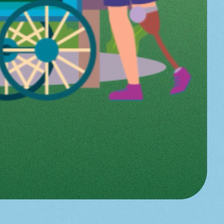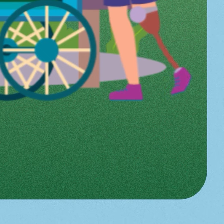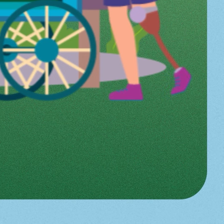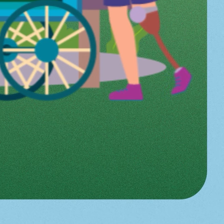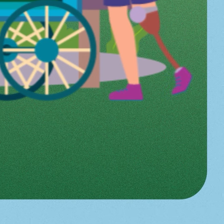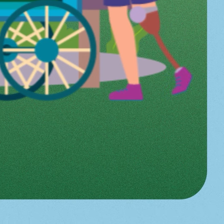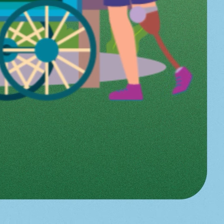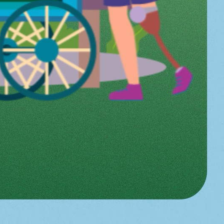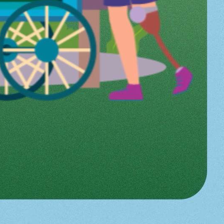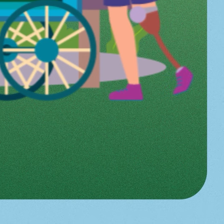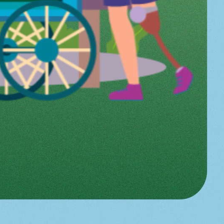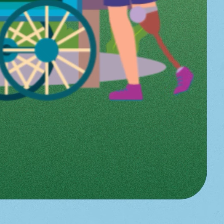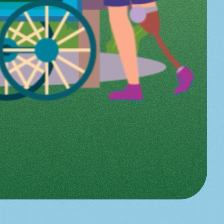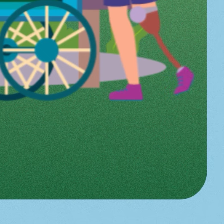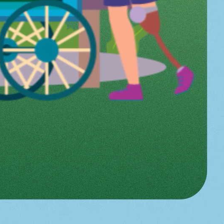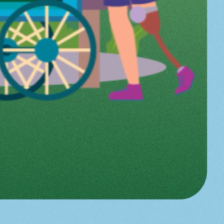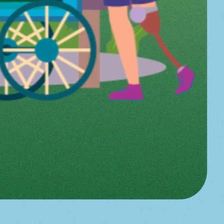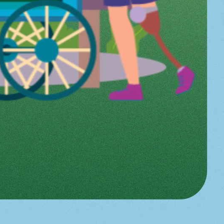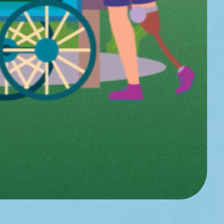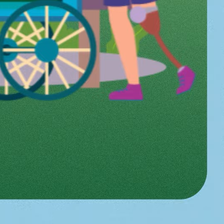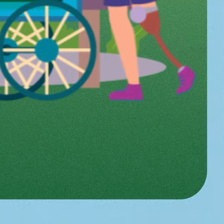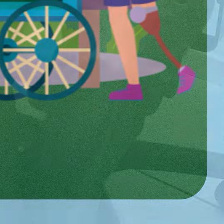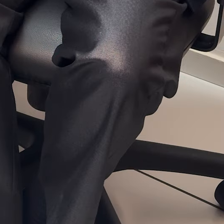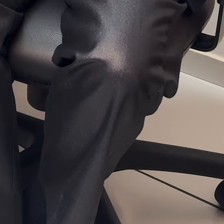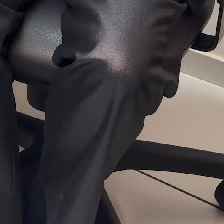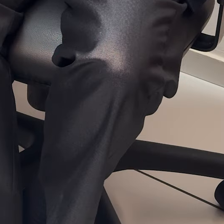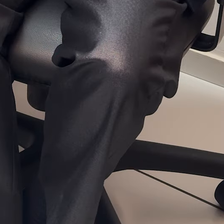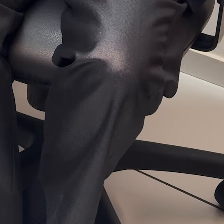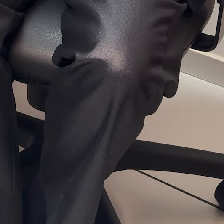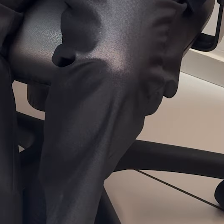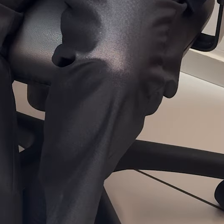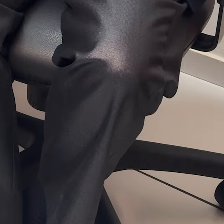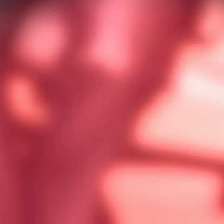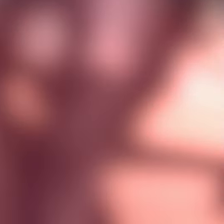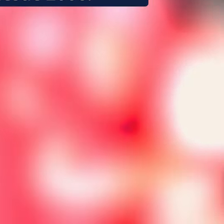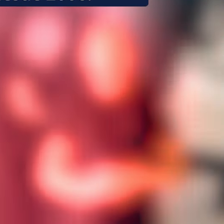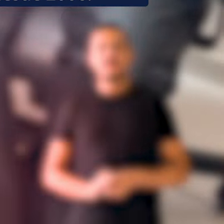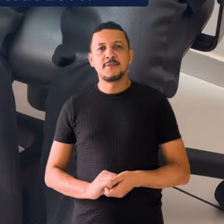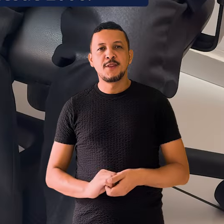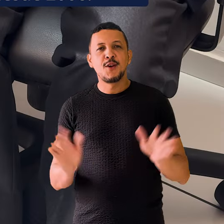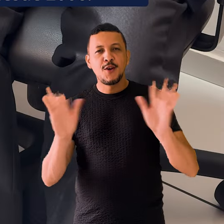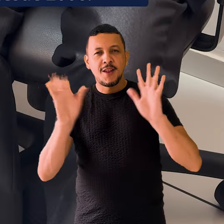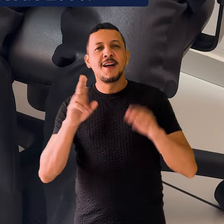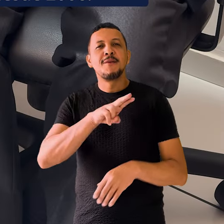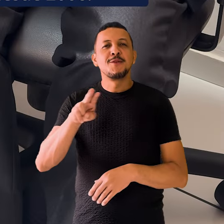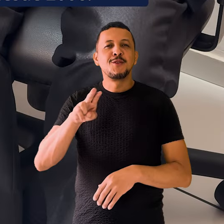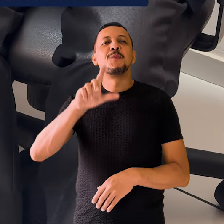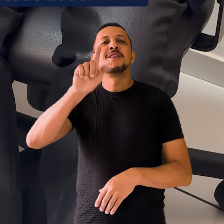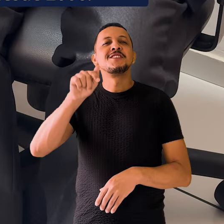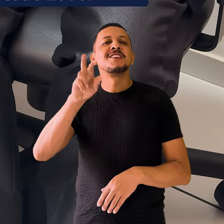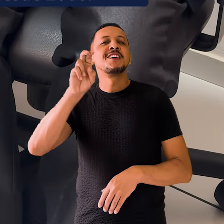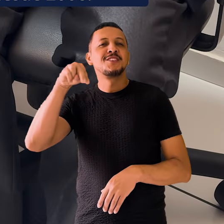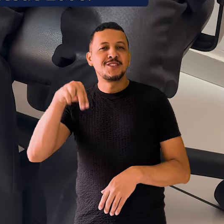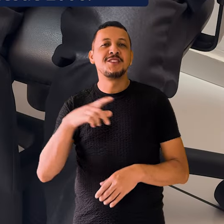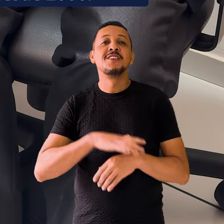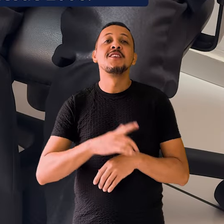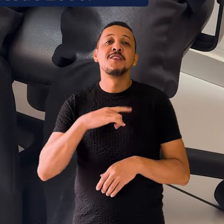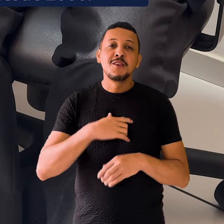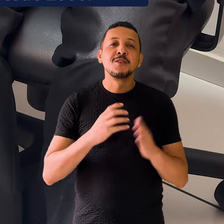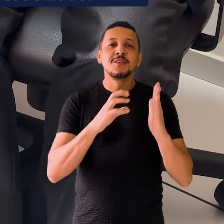de setembro, Dia Nacional de Luta da Pessoa com Deficiência. Servidor Gerson Leles. Olá, meu nome é Gerson Leles, sou